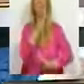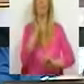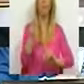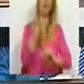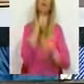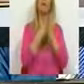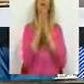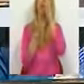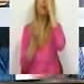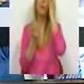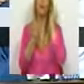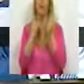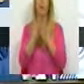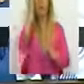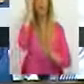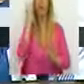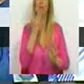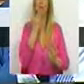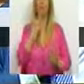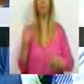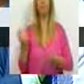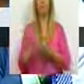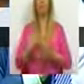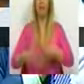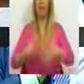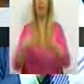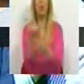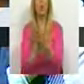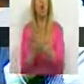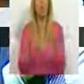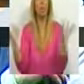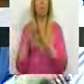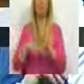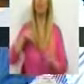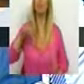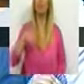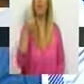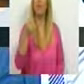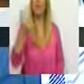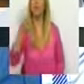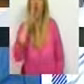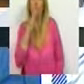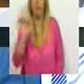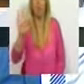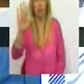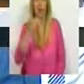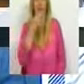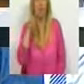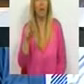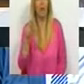facilitem a atividade económica, nomeadamente o Portugal 2020, a sua aplicação, e já falaremos sobre isso. Senhor